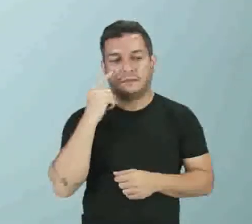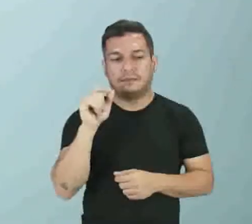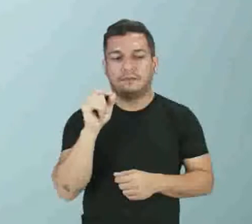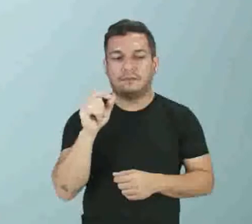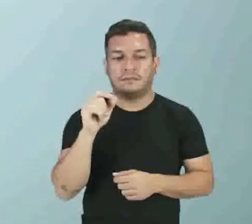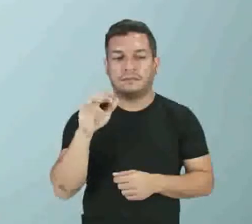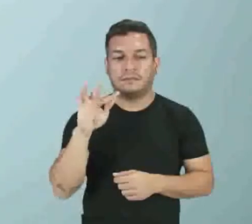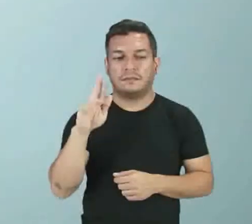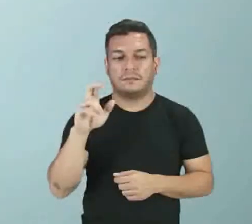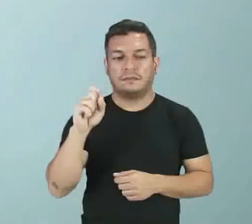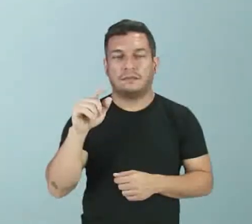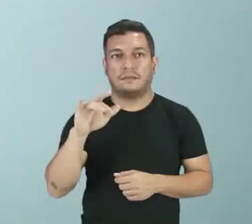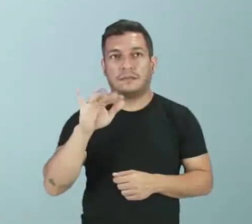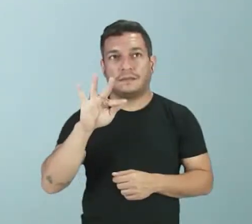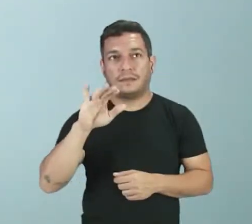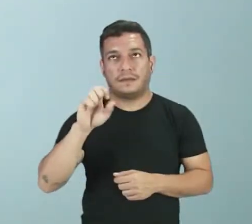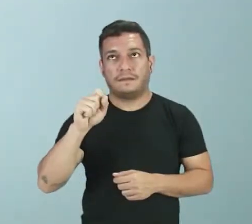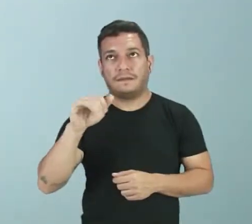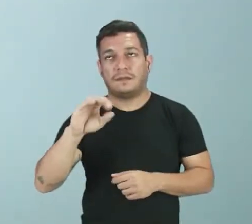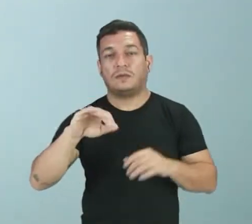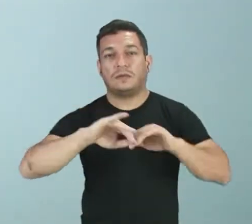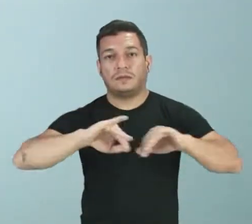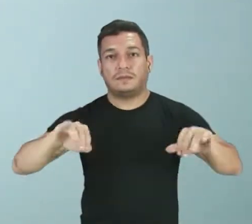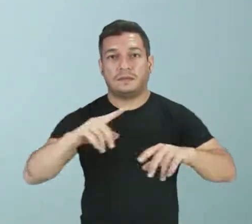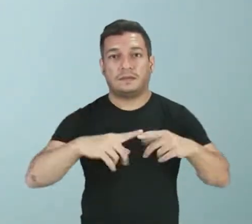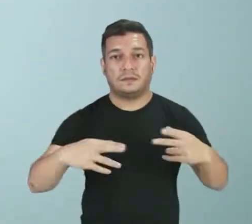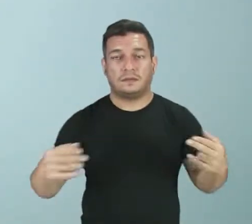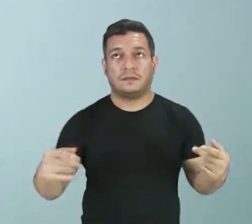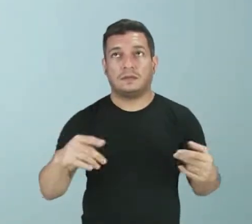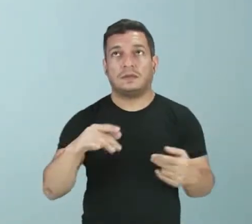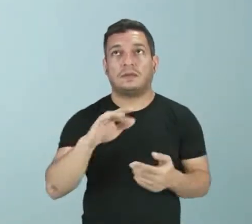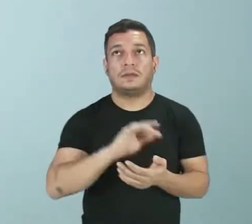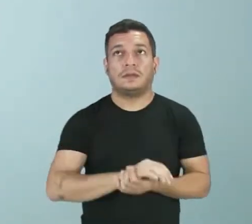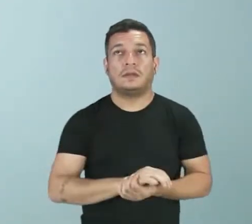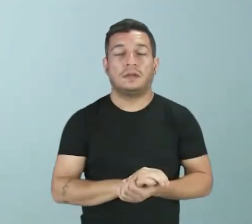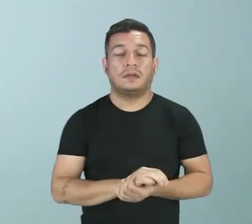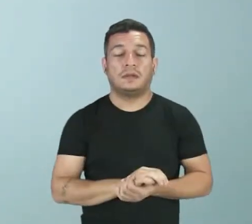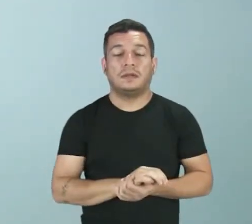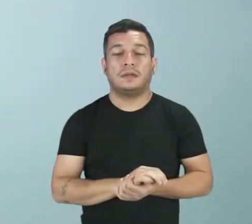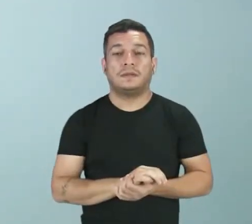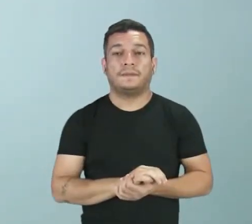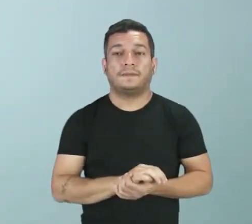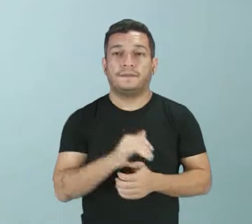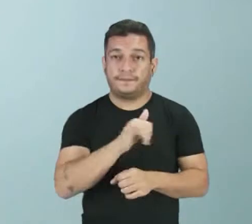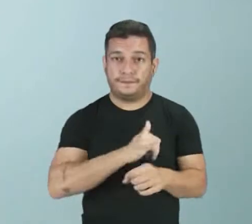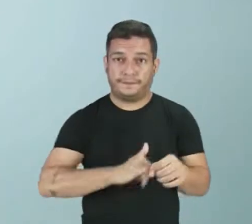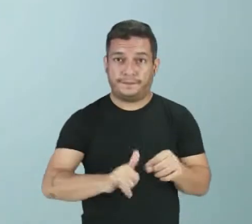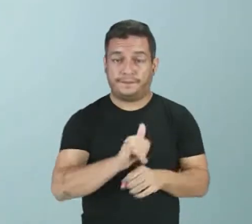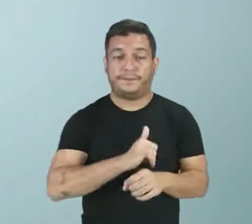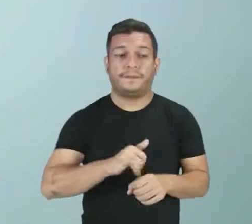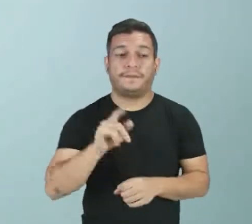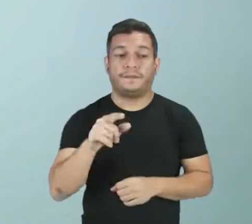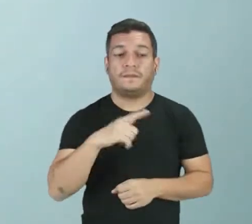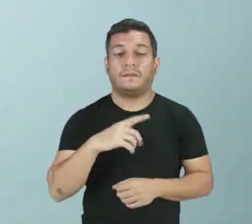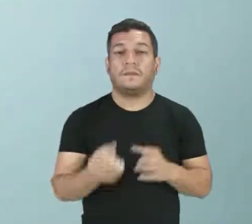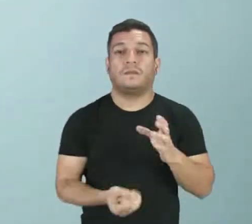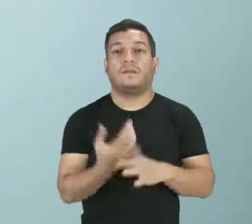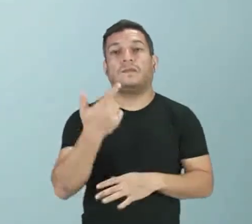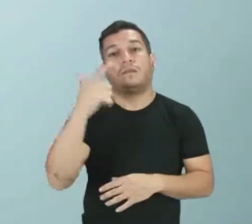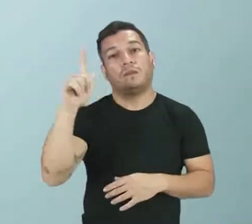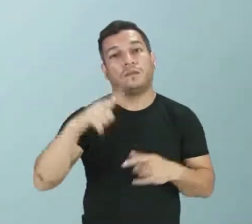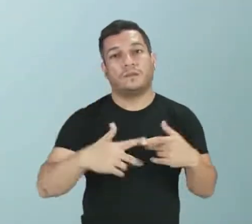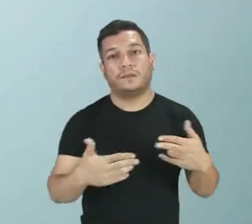na fissão a gente tem uma separação desses materiais, desses átomos, que estariam gerando